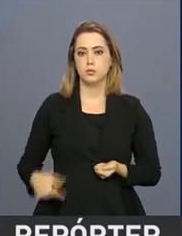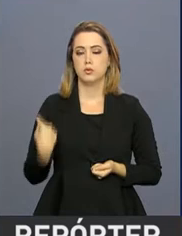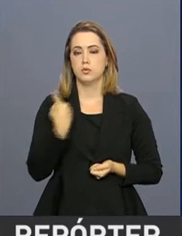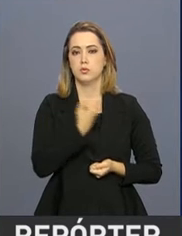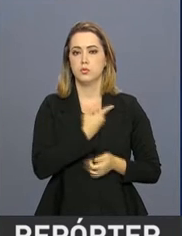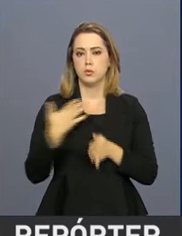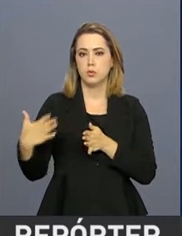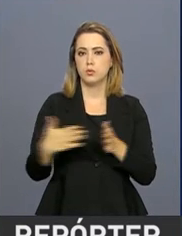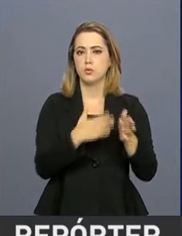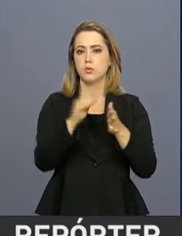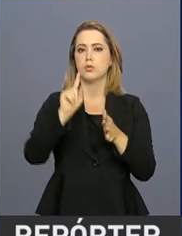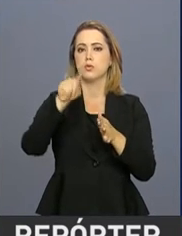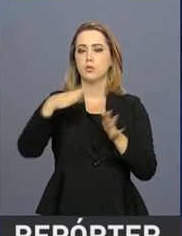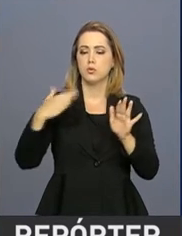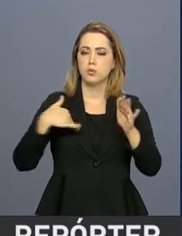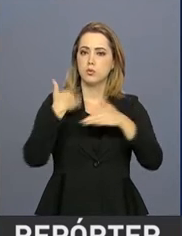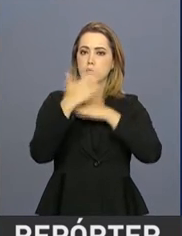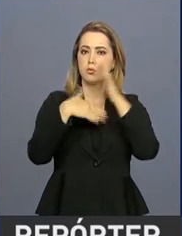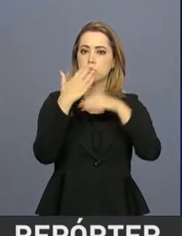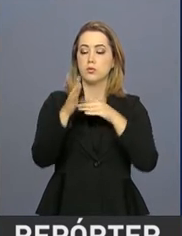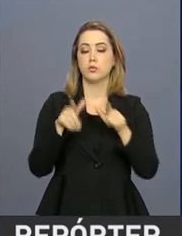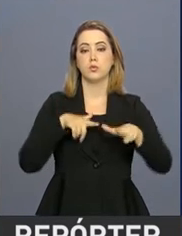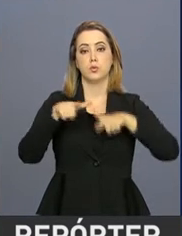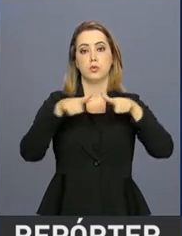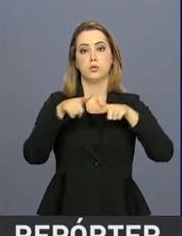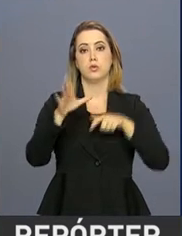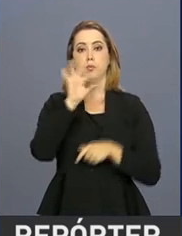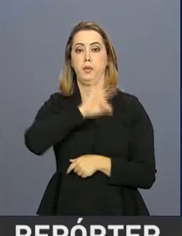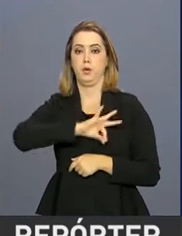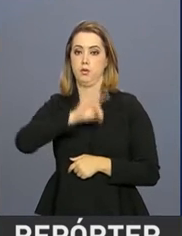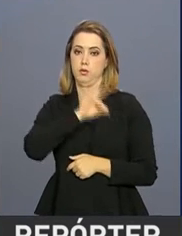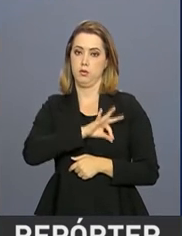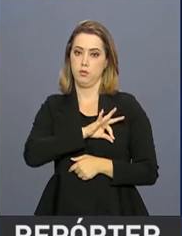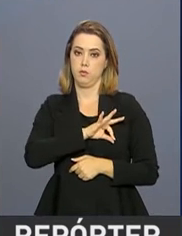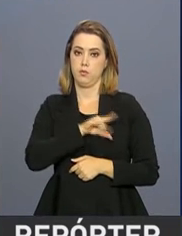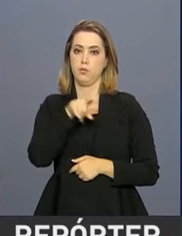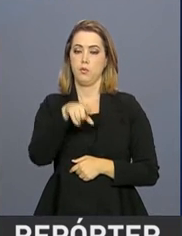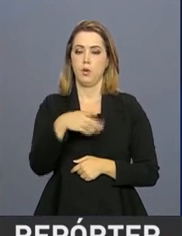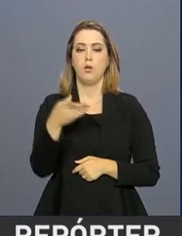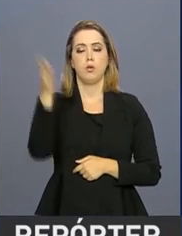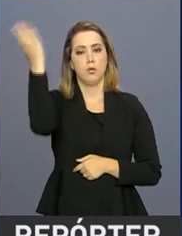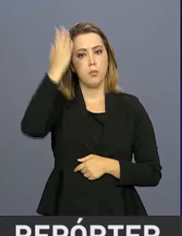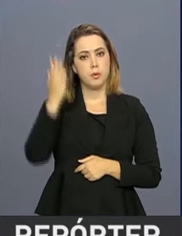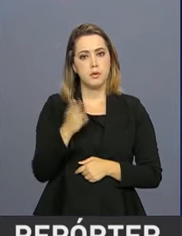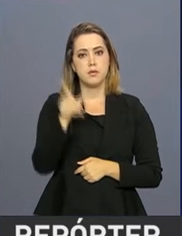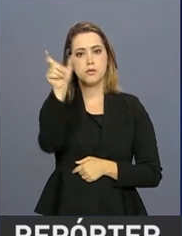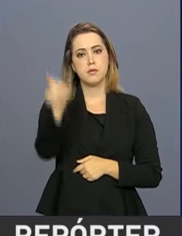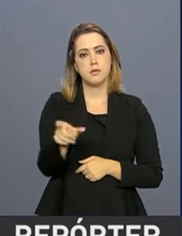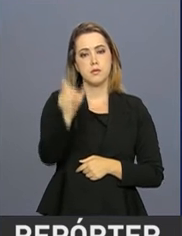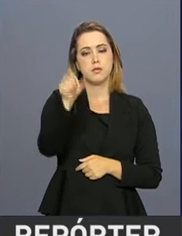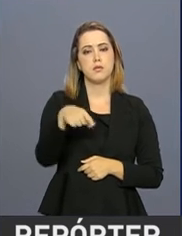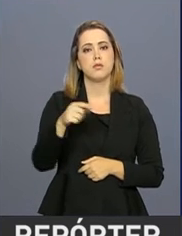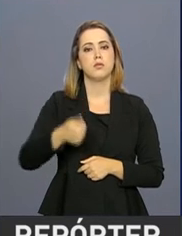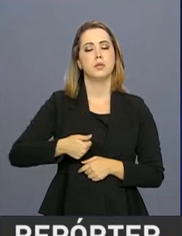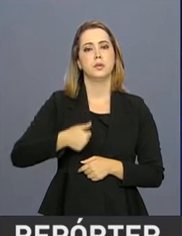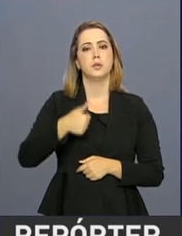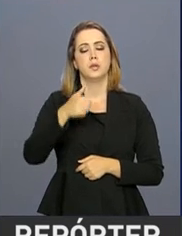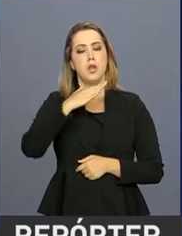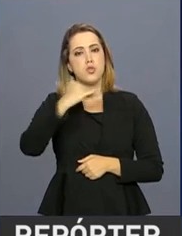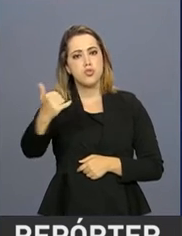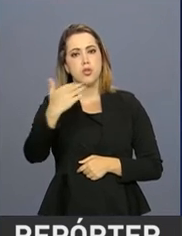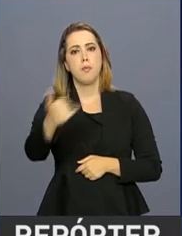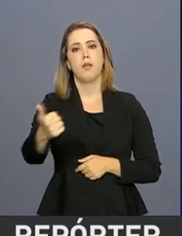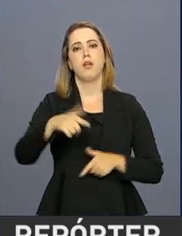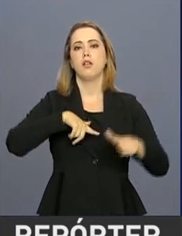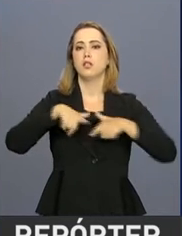é o crescimento o emprego a renda o brasileiro é vocacionado para o trabalho é vocacionado